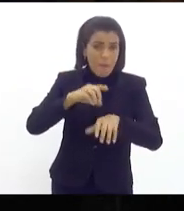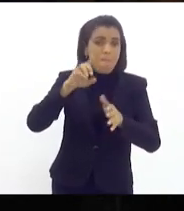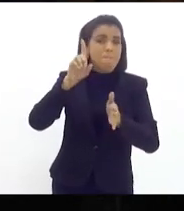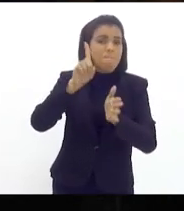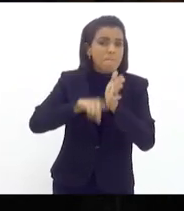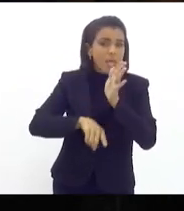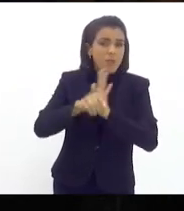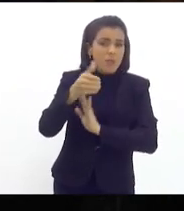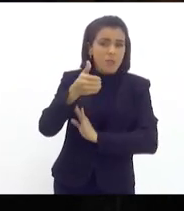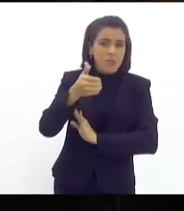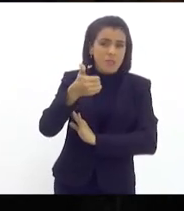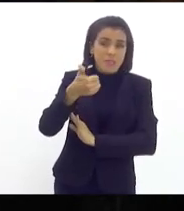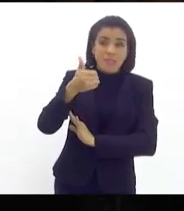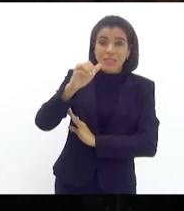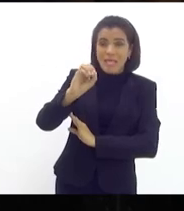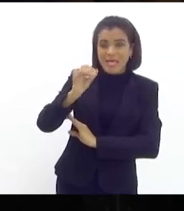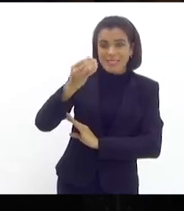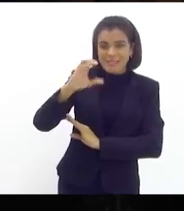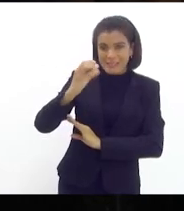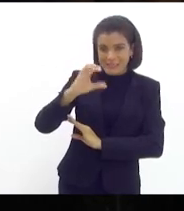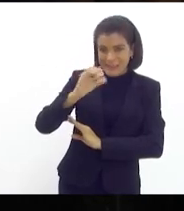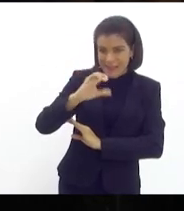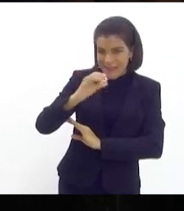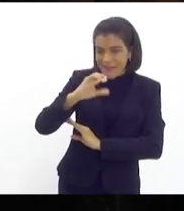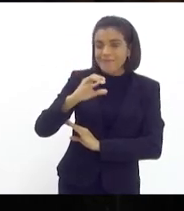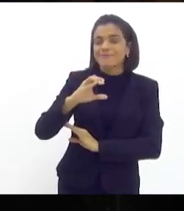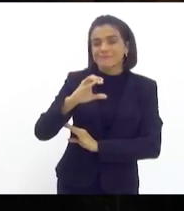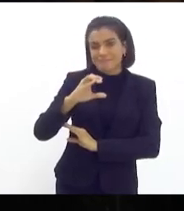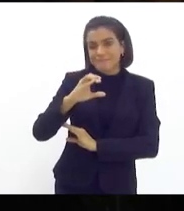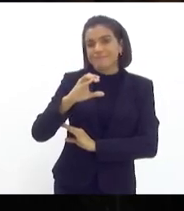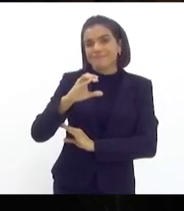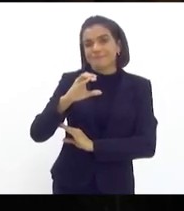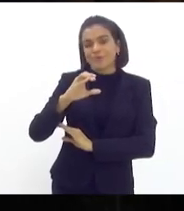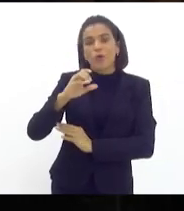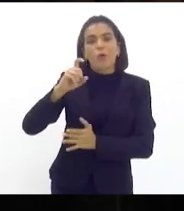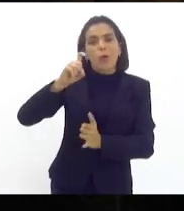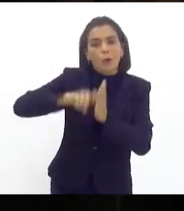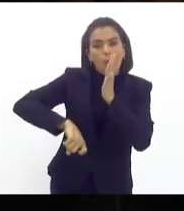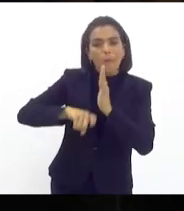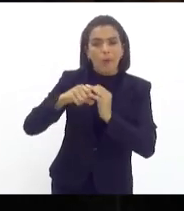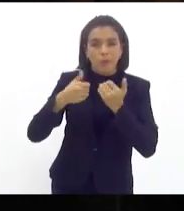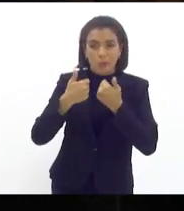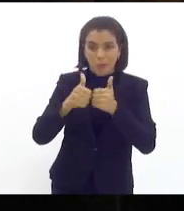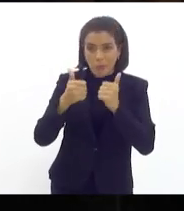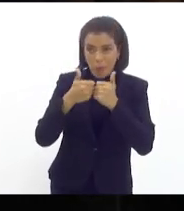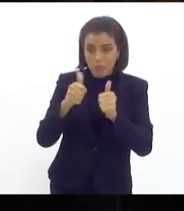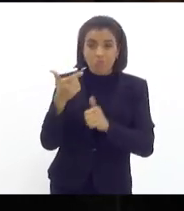10%, 10 centavos nas tarifas de ônibus ganhou